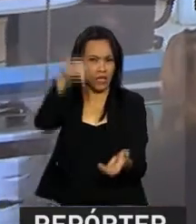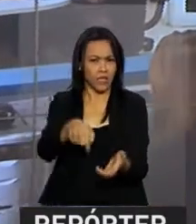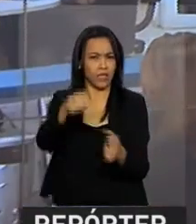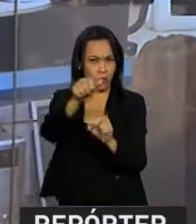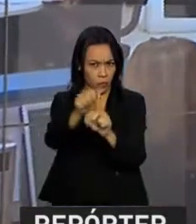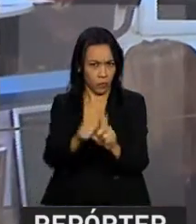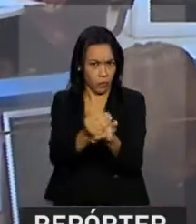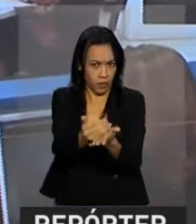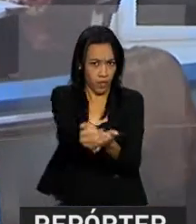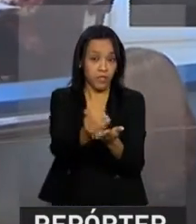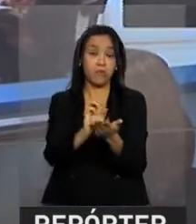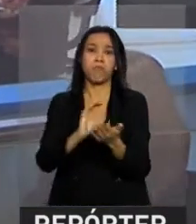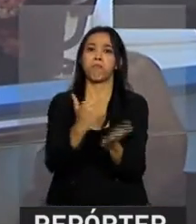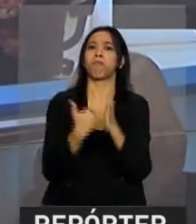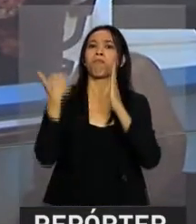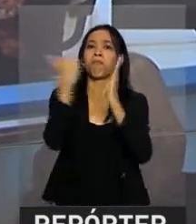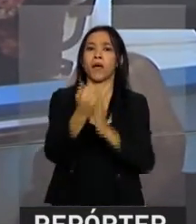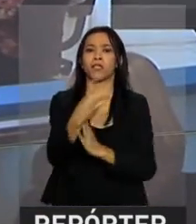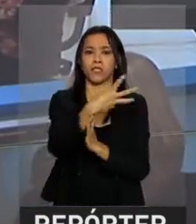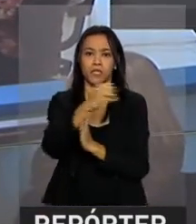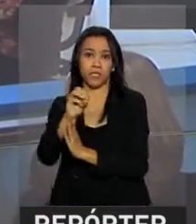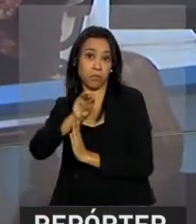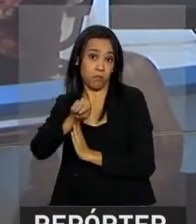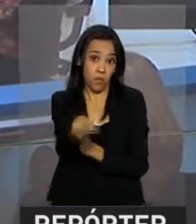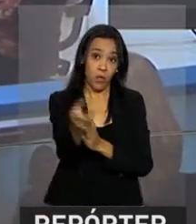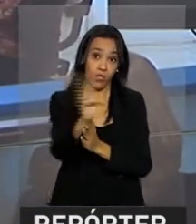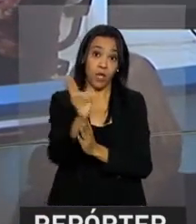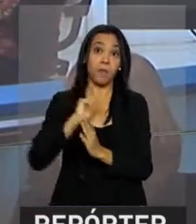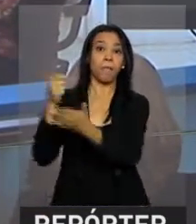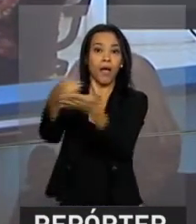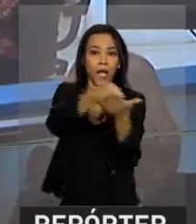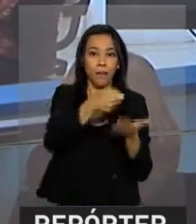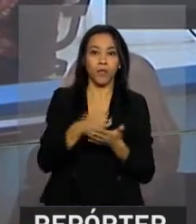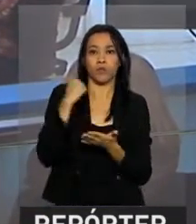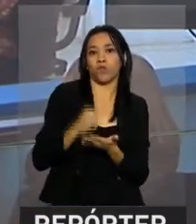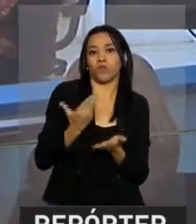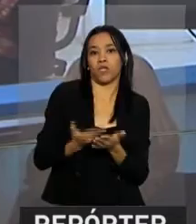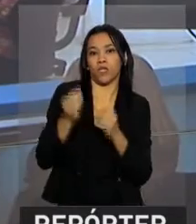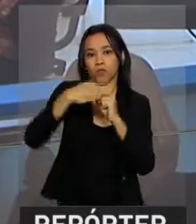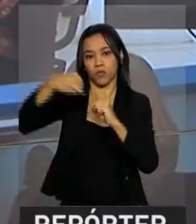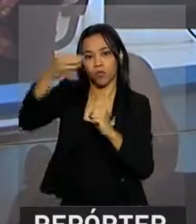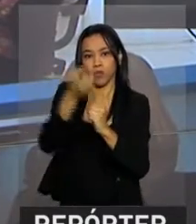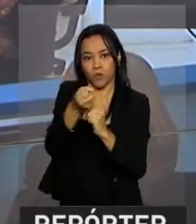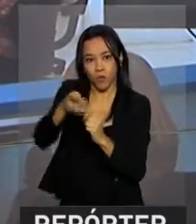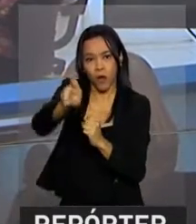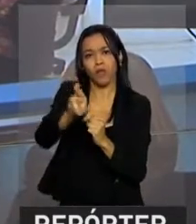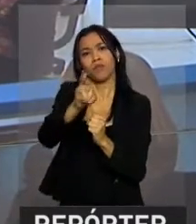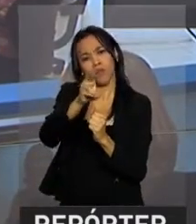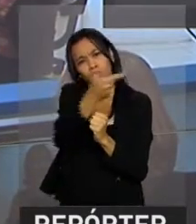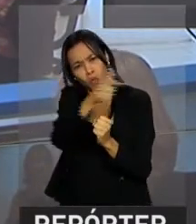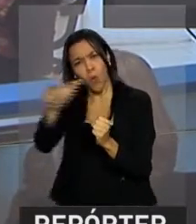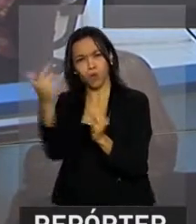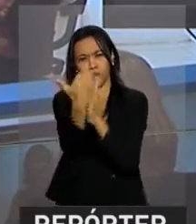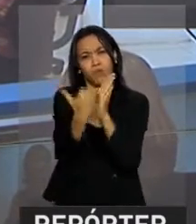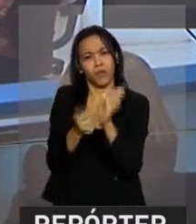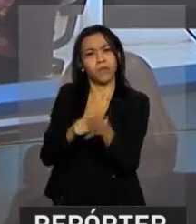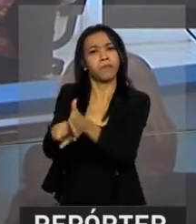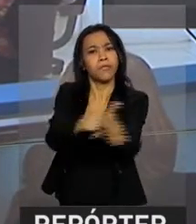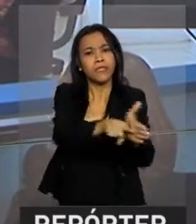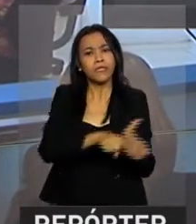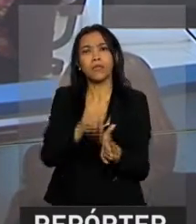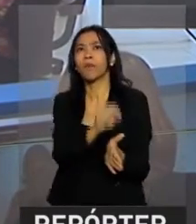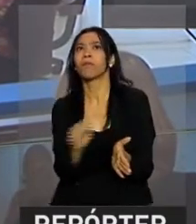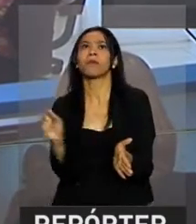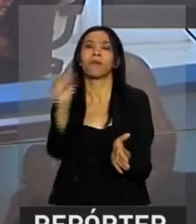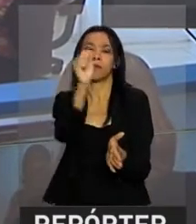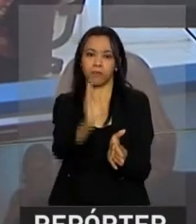mais de 300 milhões de reais para o pagamento de bolsas de estudo de mestrado doutorado e outros programas de pesquisa em todo